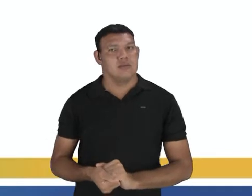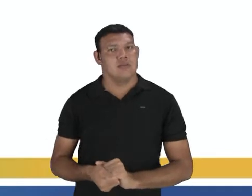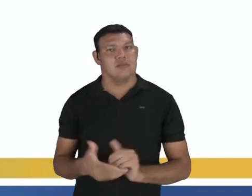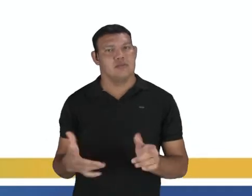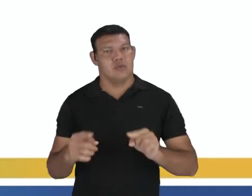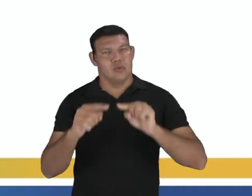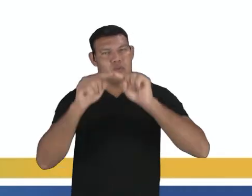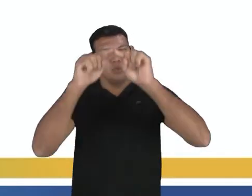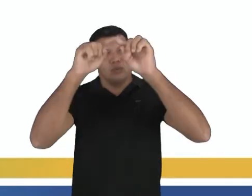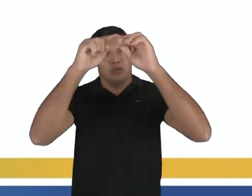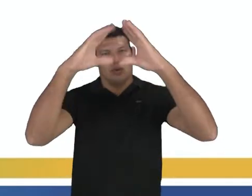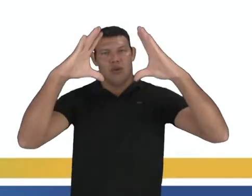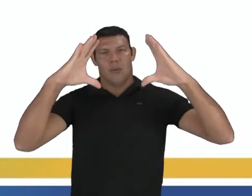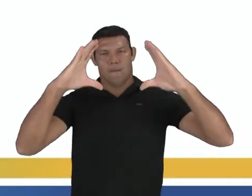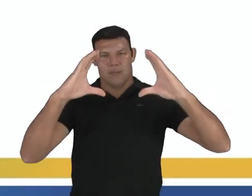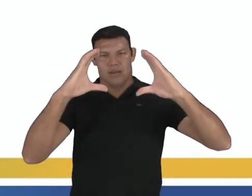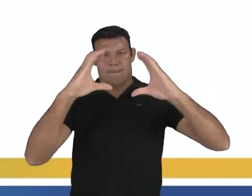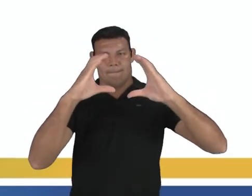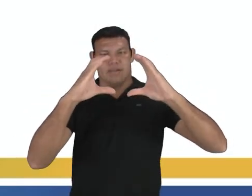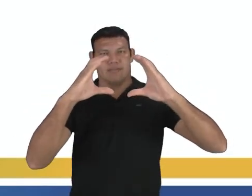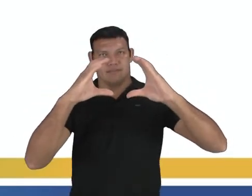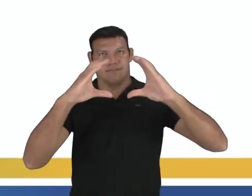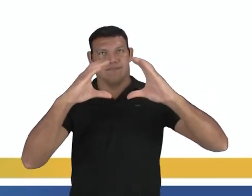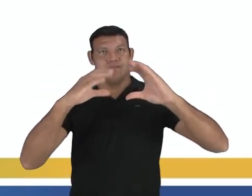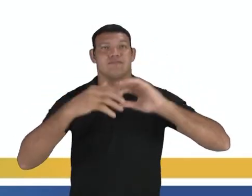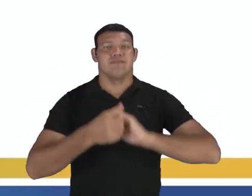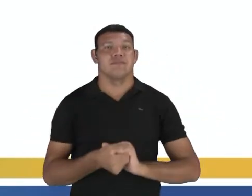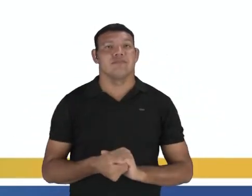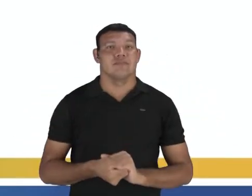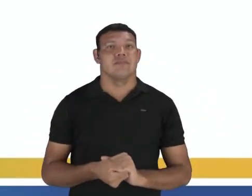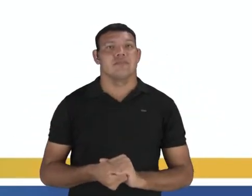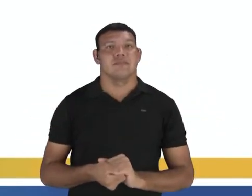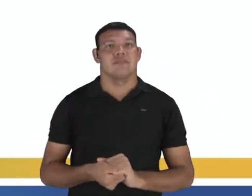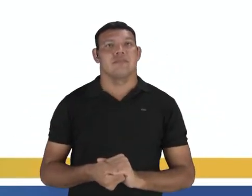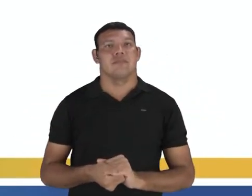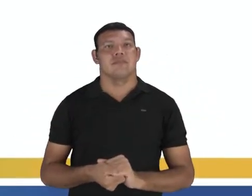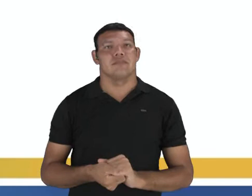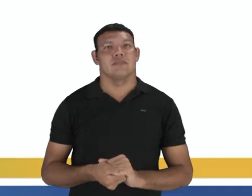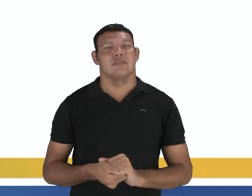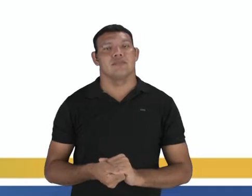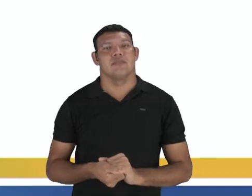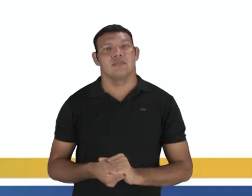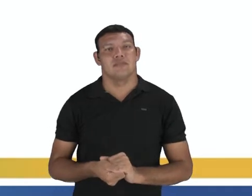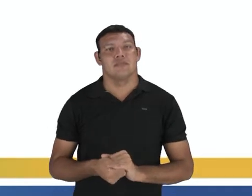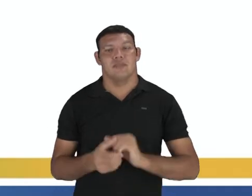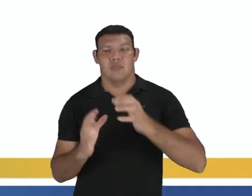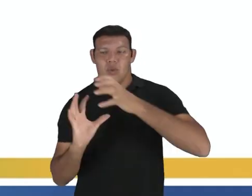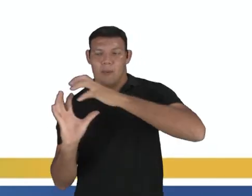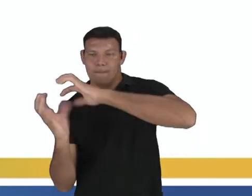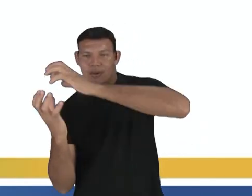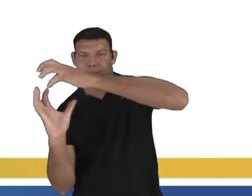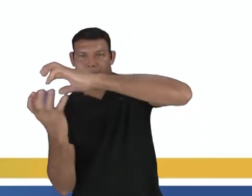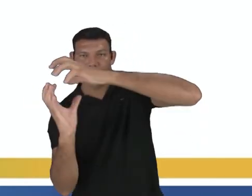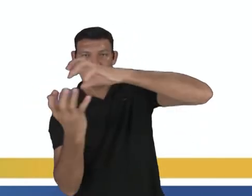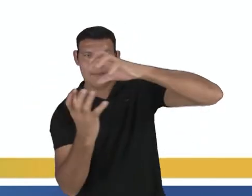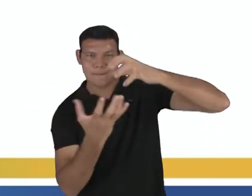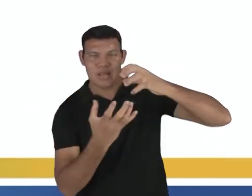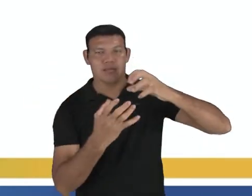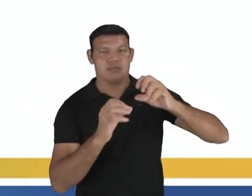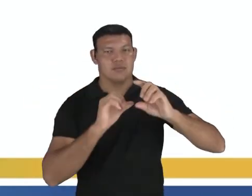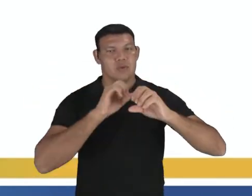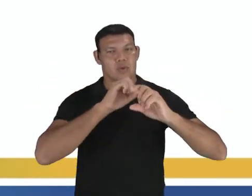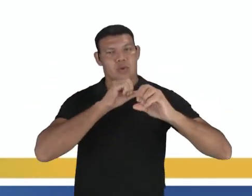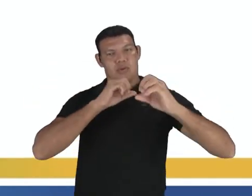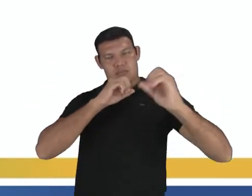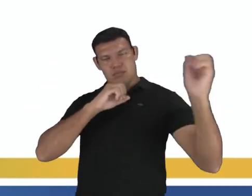que ele é como um círculo um pouco mais achatado, em formato de elipse. Tendo como seu enunciado, a órbita dos planetas é uma elipse